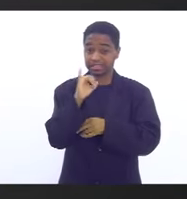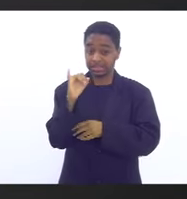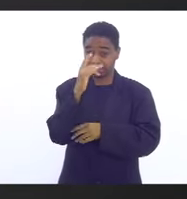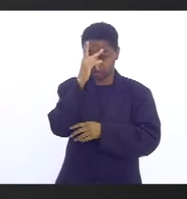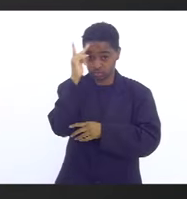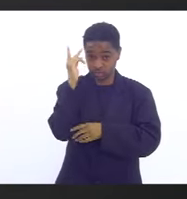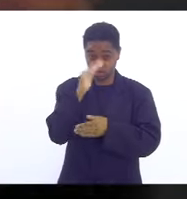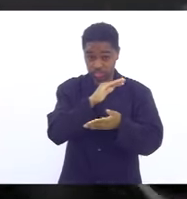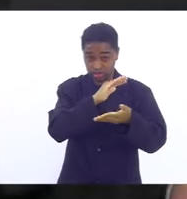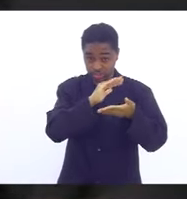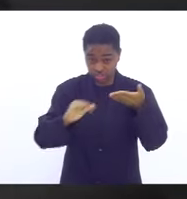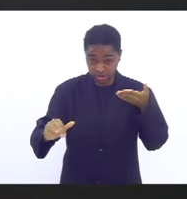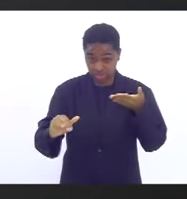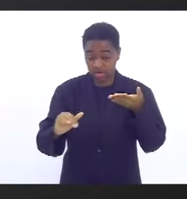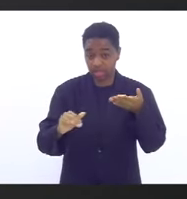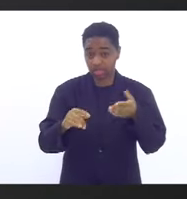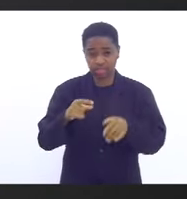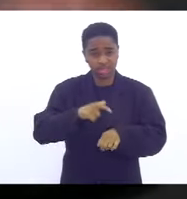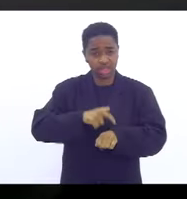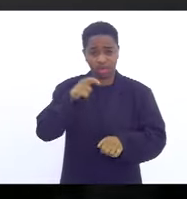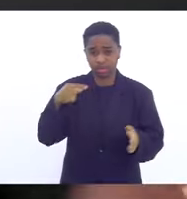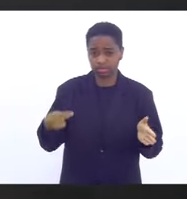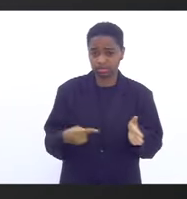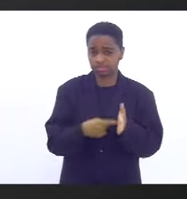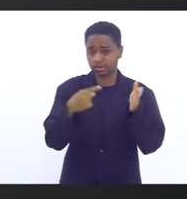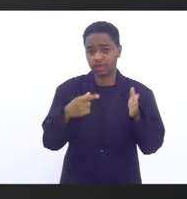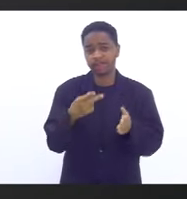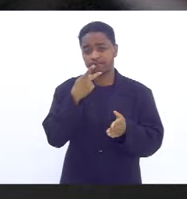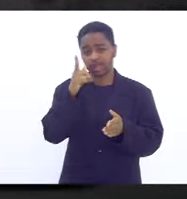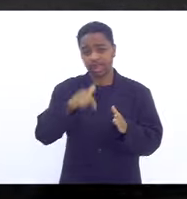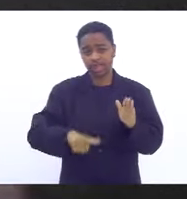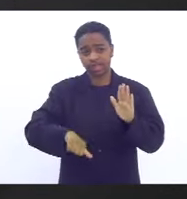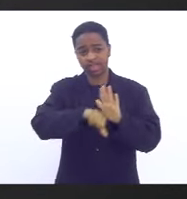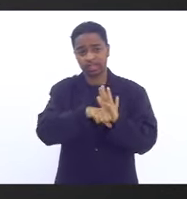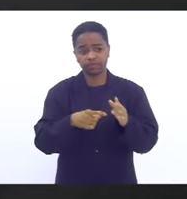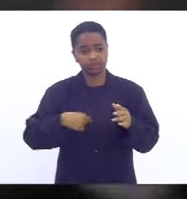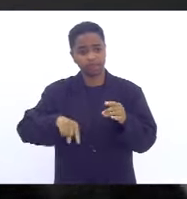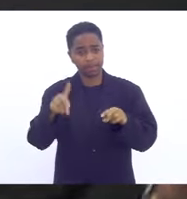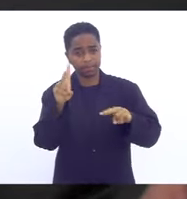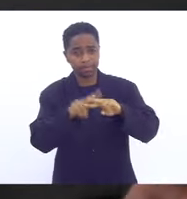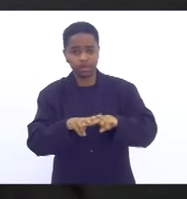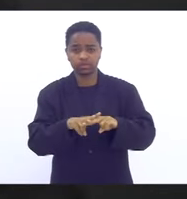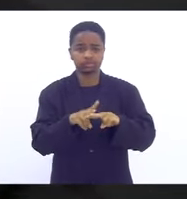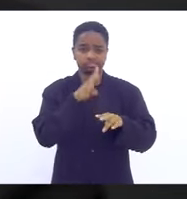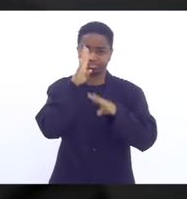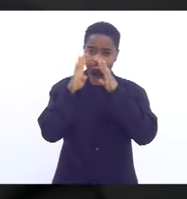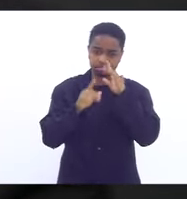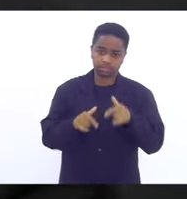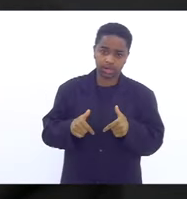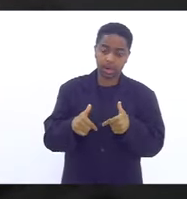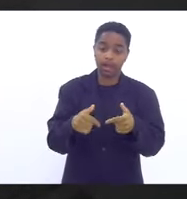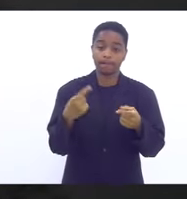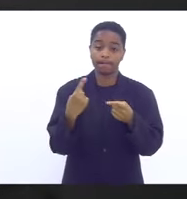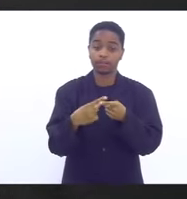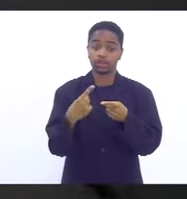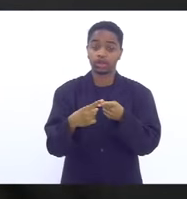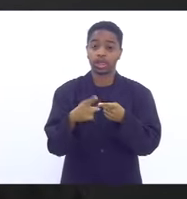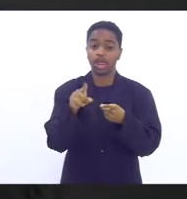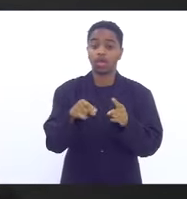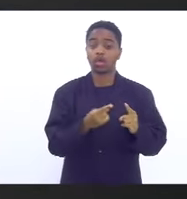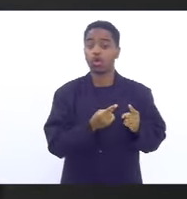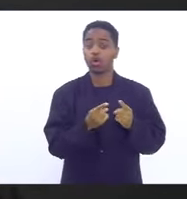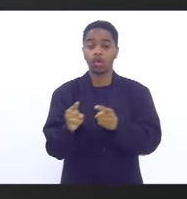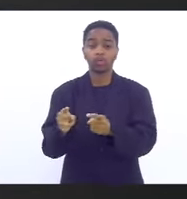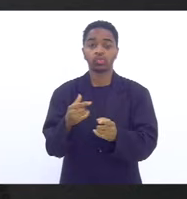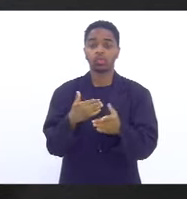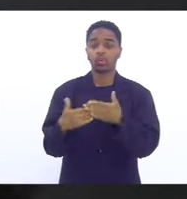a árvore, eu denuncio na hora, mando criminalizar, boto na cadeia, faço qualquer negócio, porque sou contra a